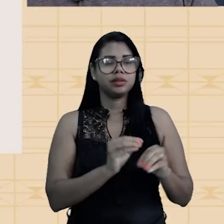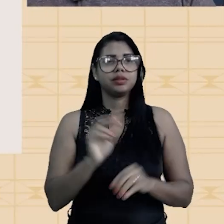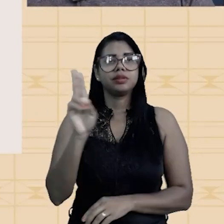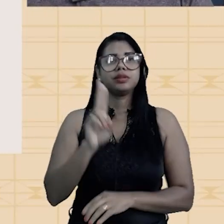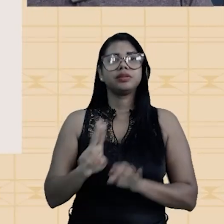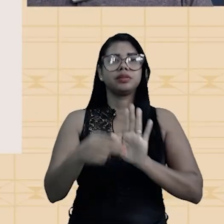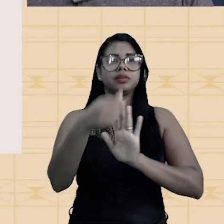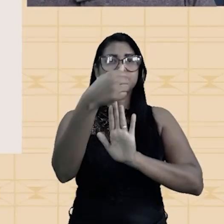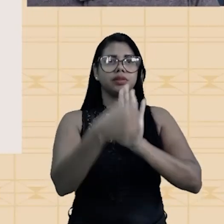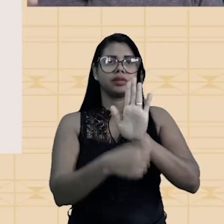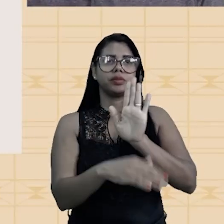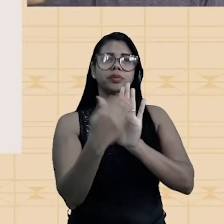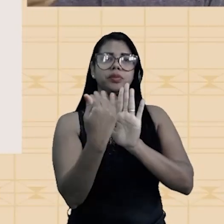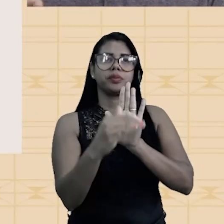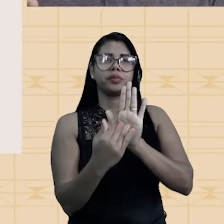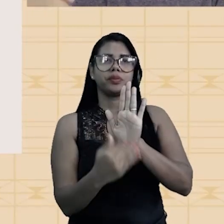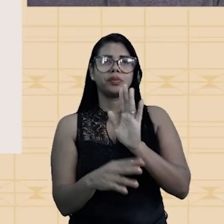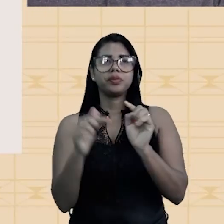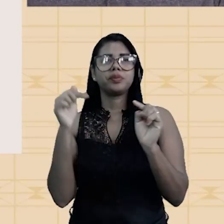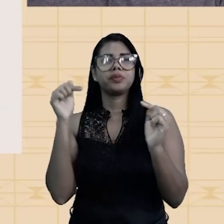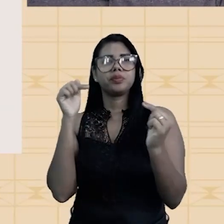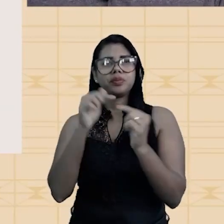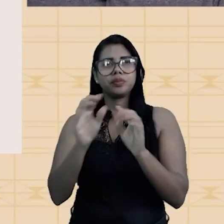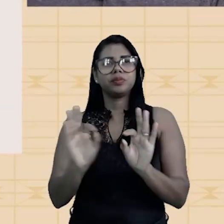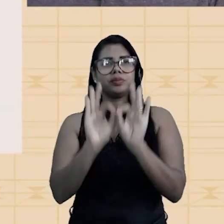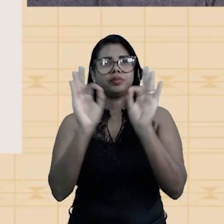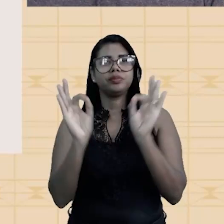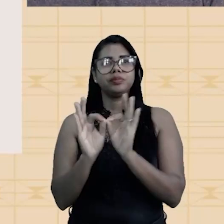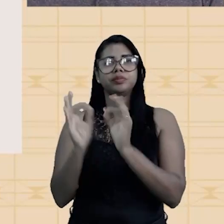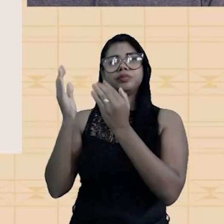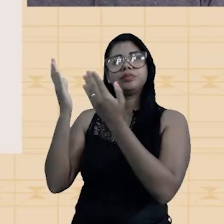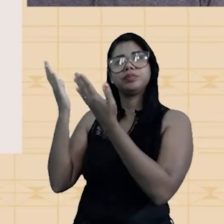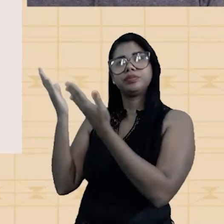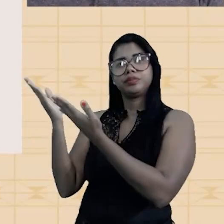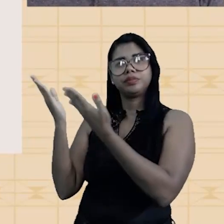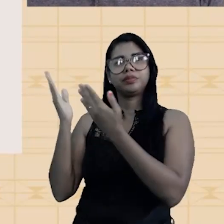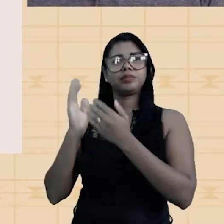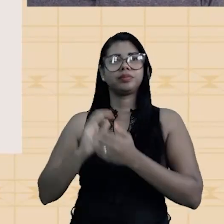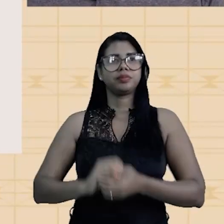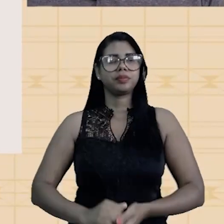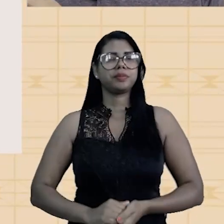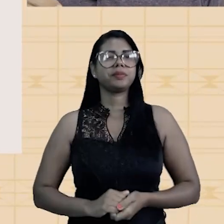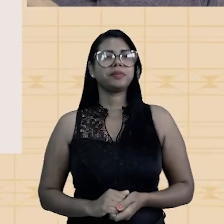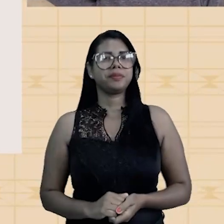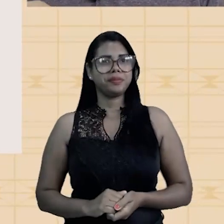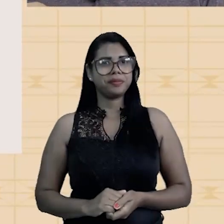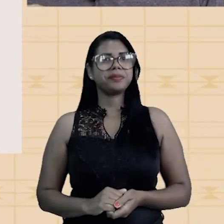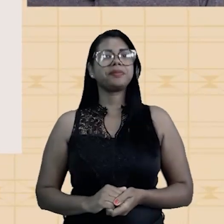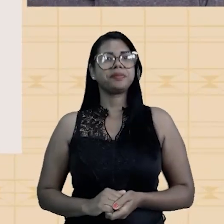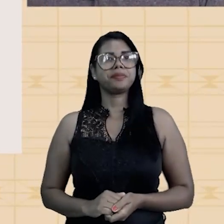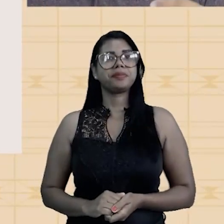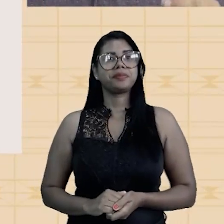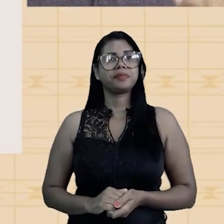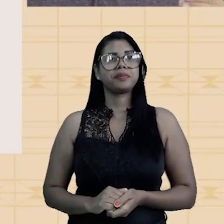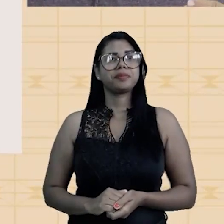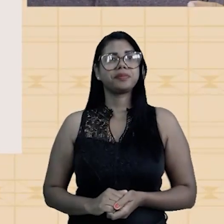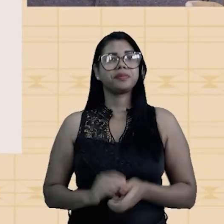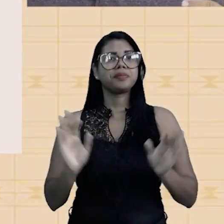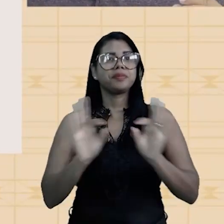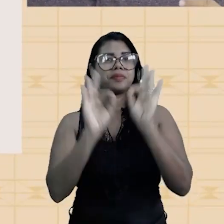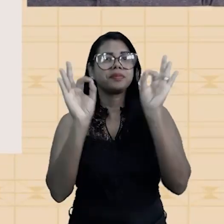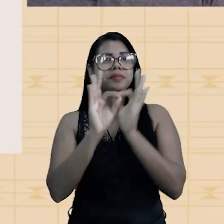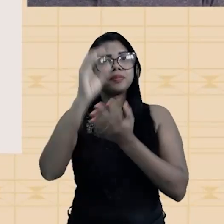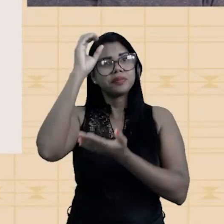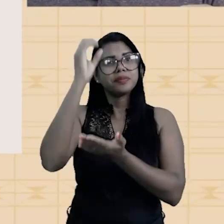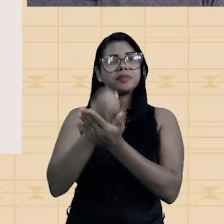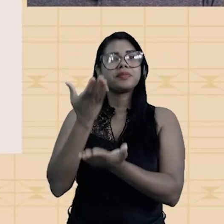forma muito bem elaborada. Pode passar, Robertão. E aí ela usa exatamente essa tese aí, ó. Você viu